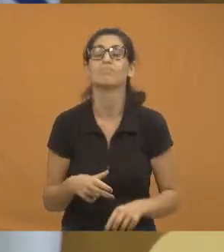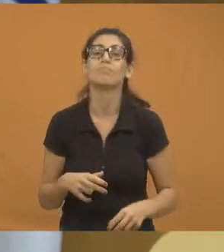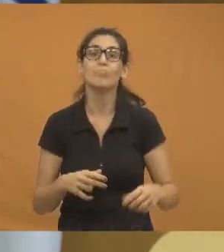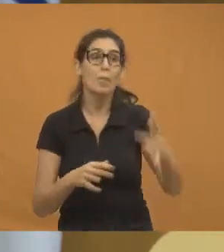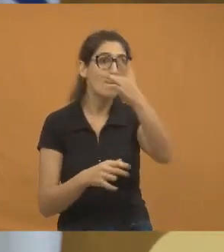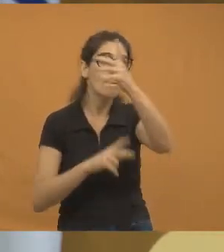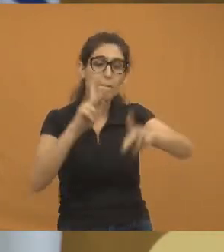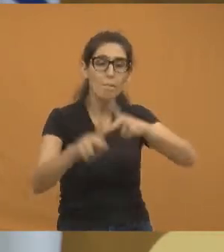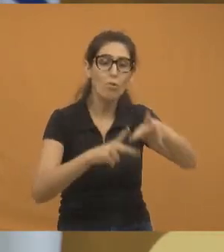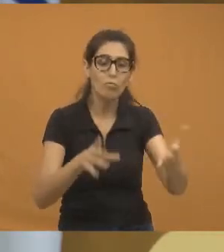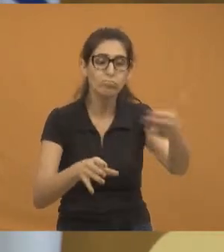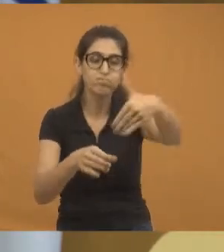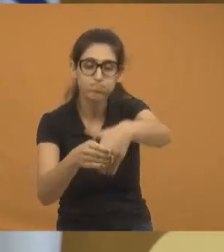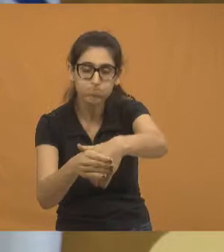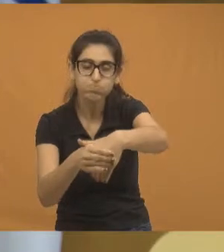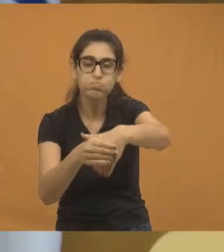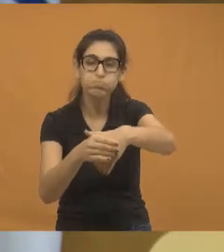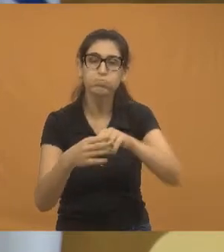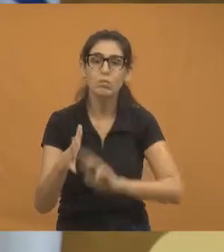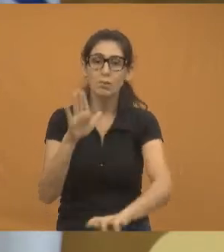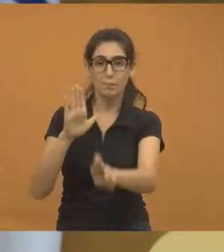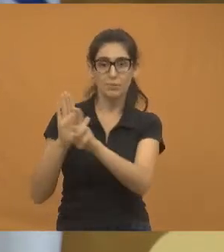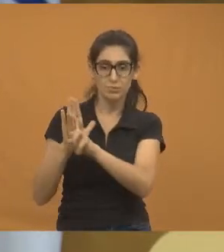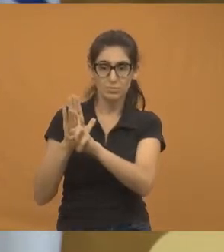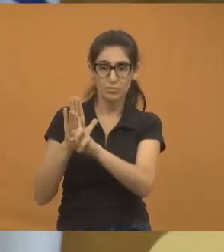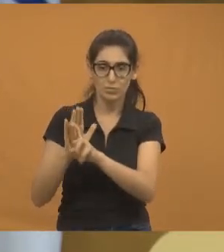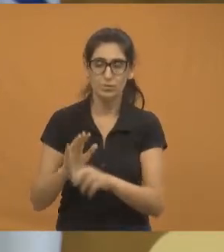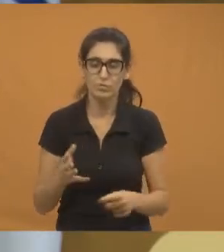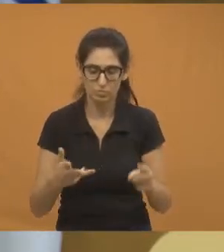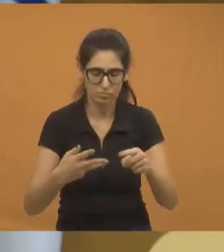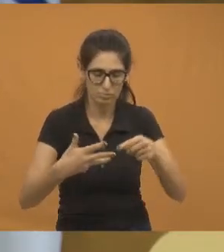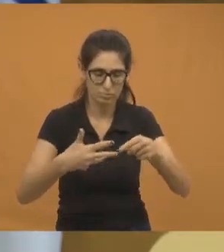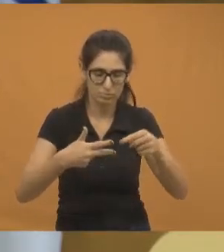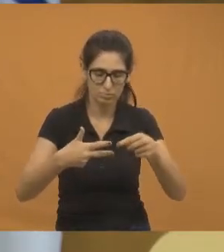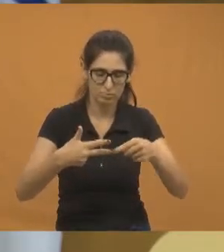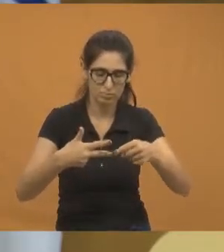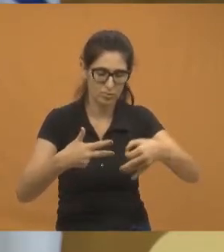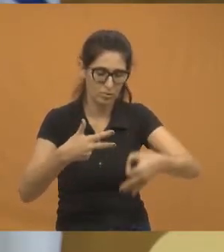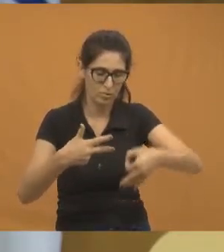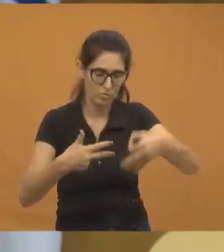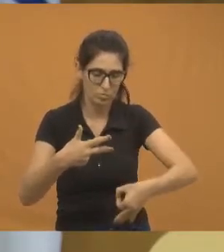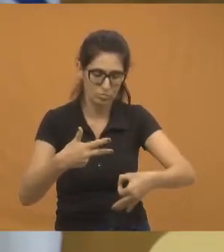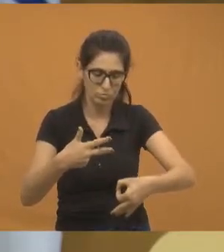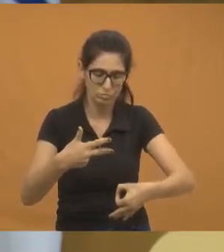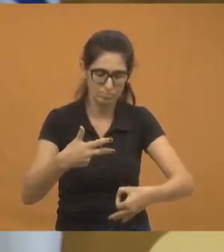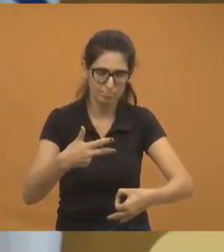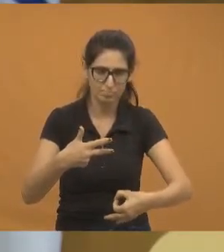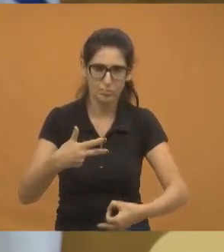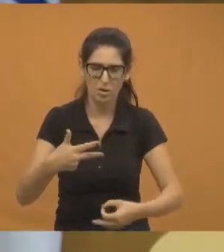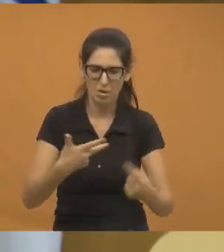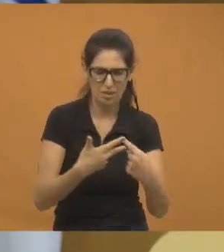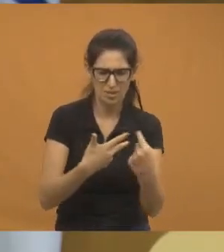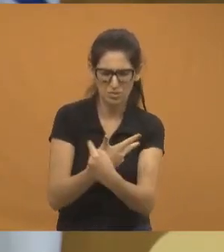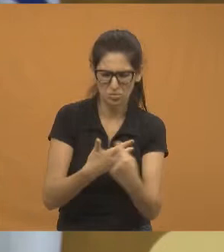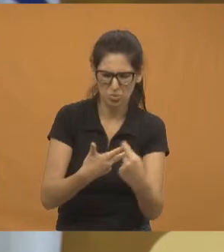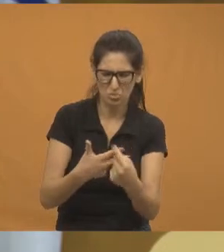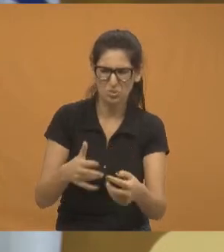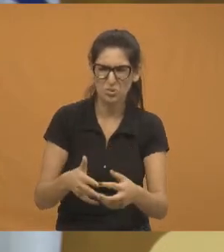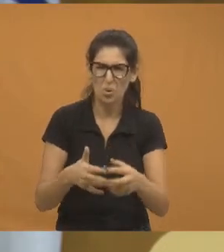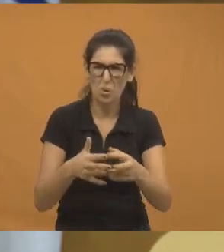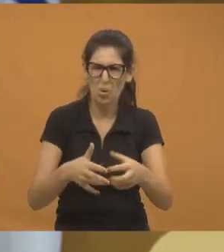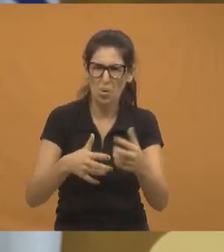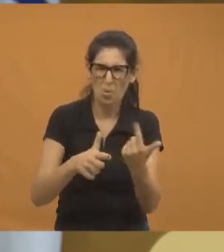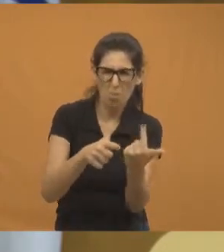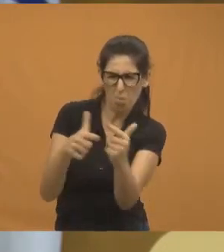povo o judiciário deveria ser o equilíbrio para julgar os conflitos entre esses dois poderes